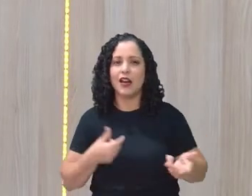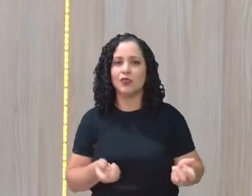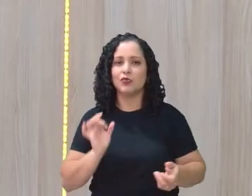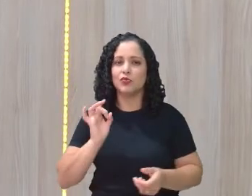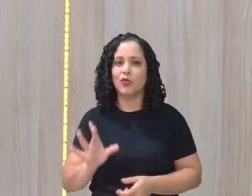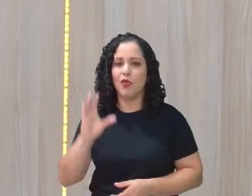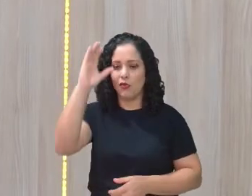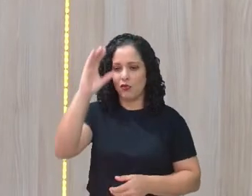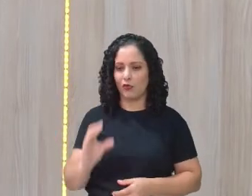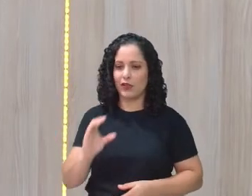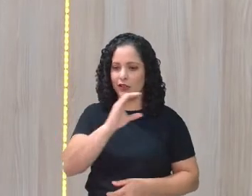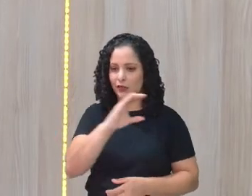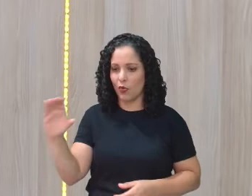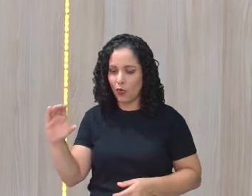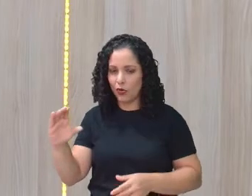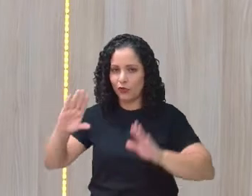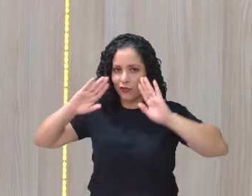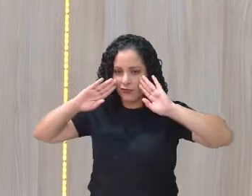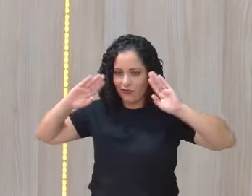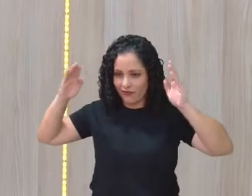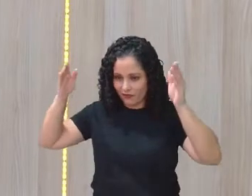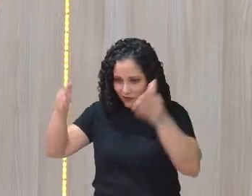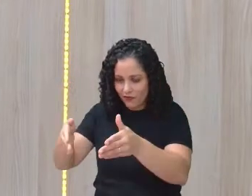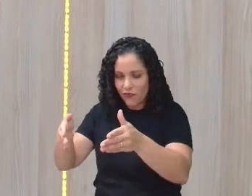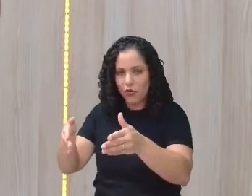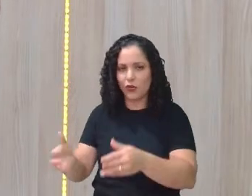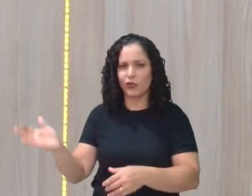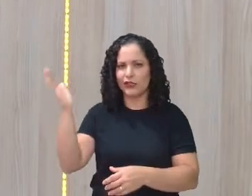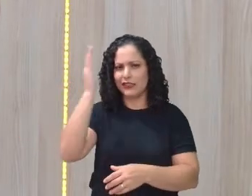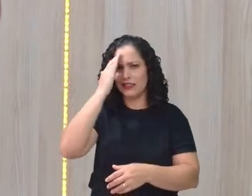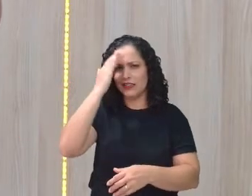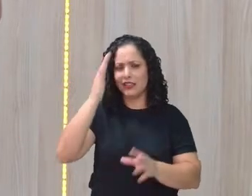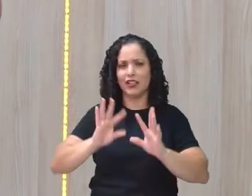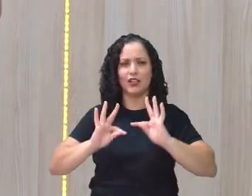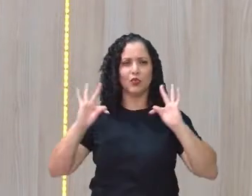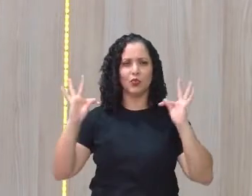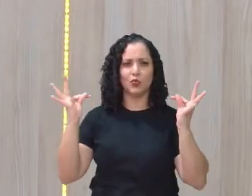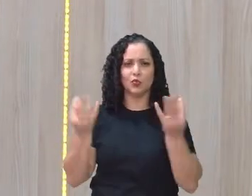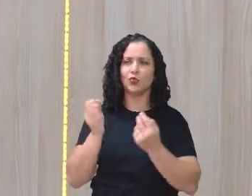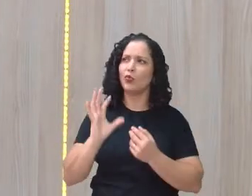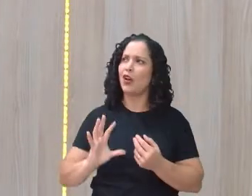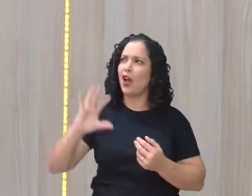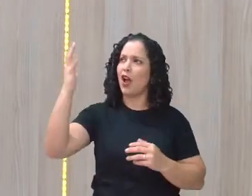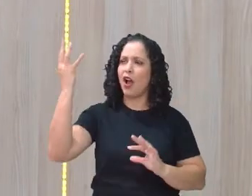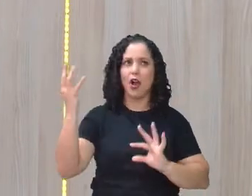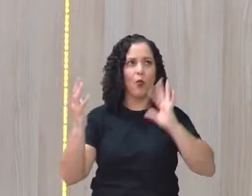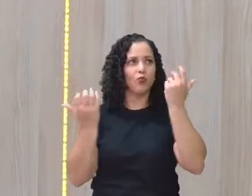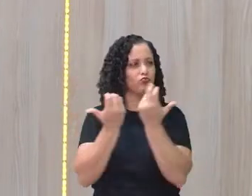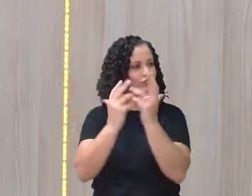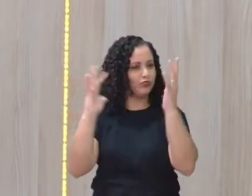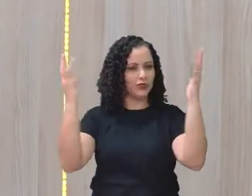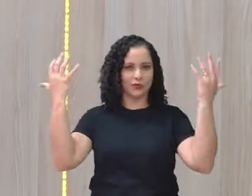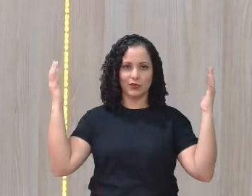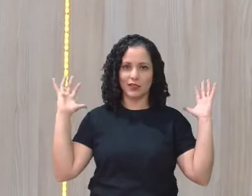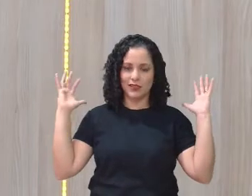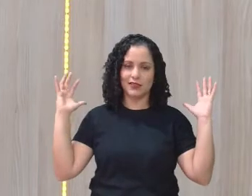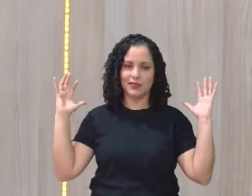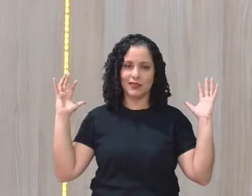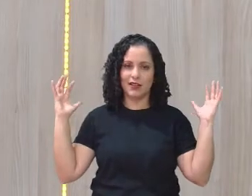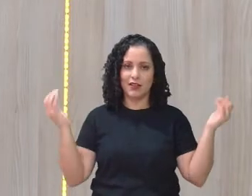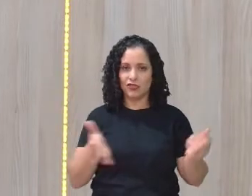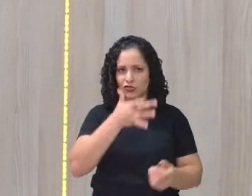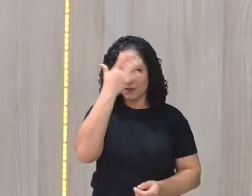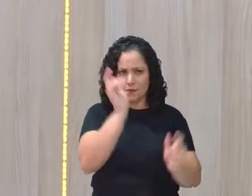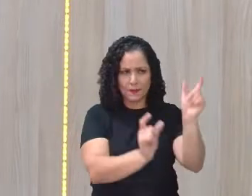igreja, o olhar, né, entender todos os fenômenos da natureza, dos seres humanos, com